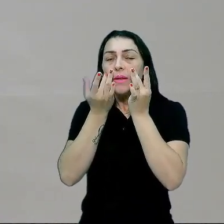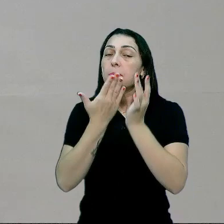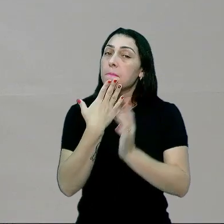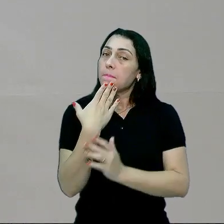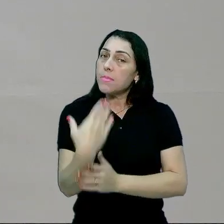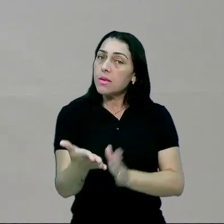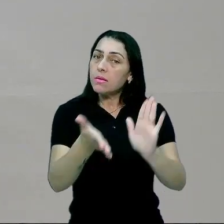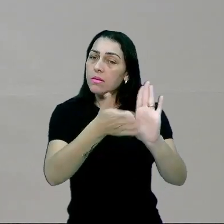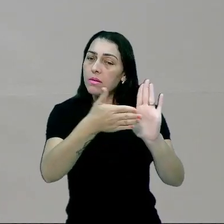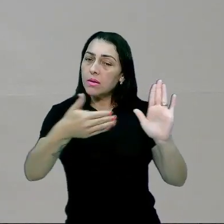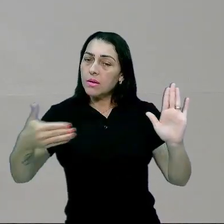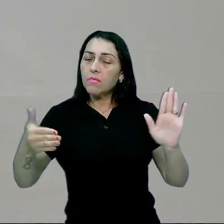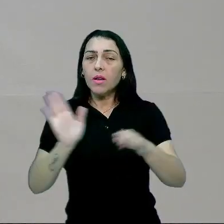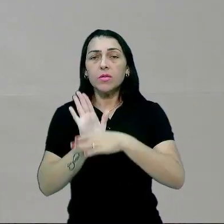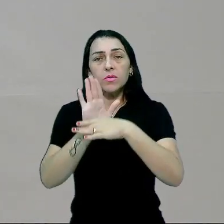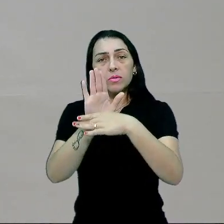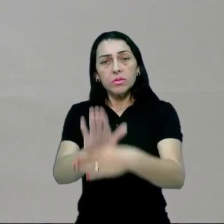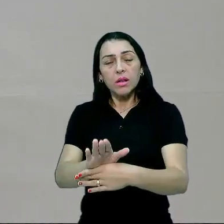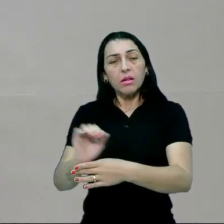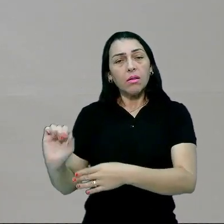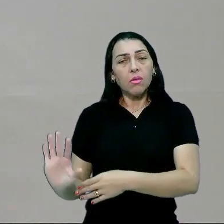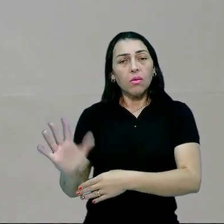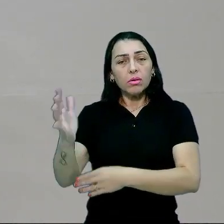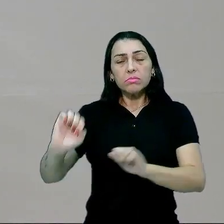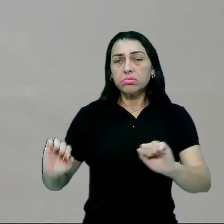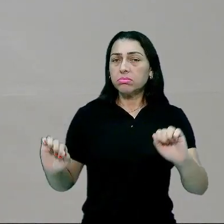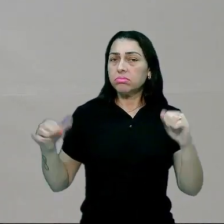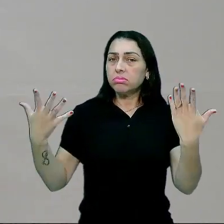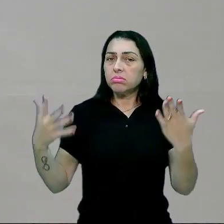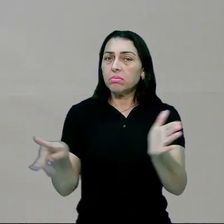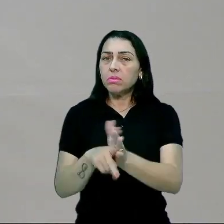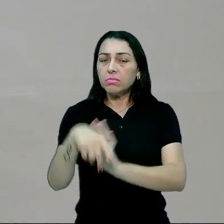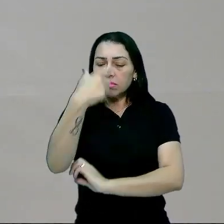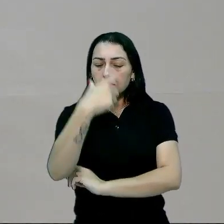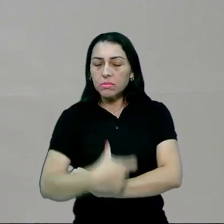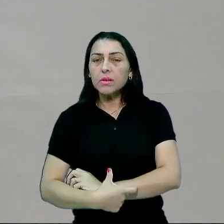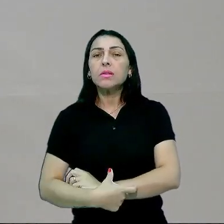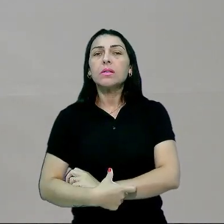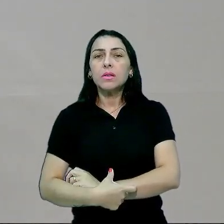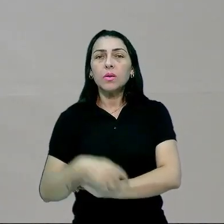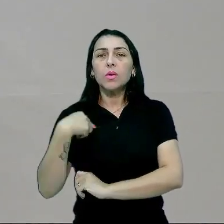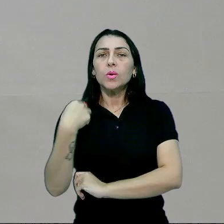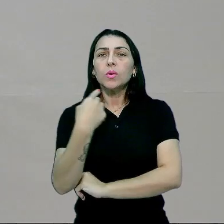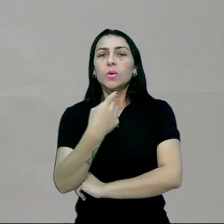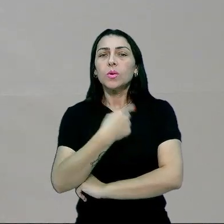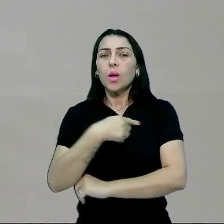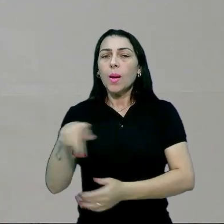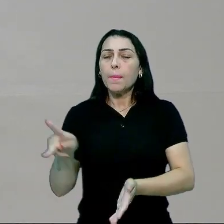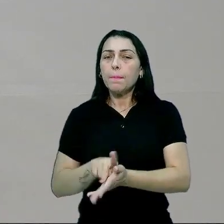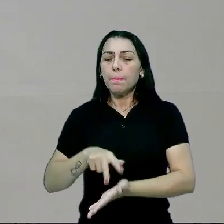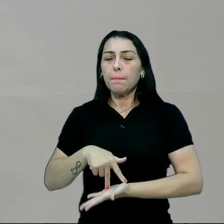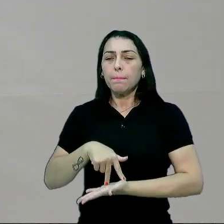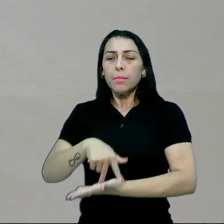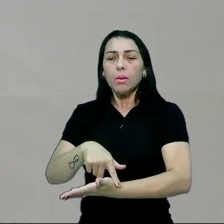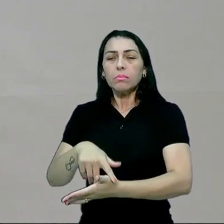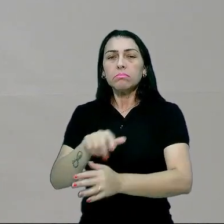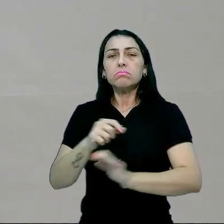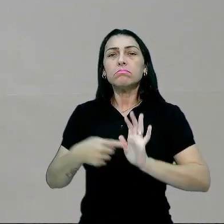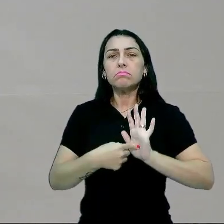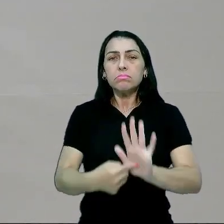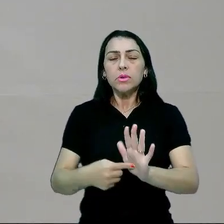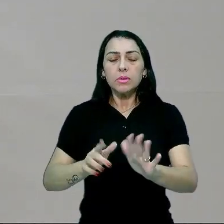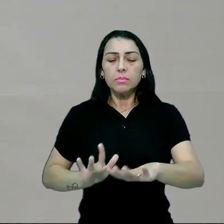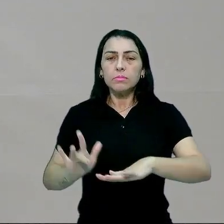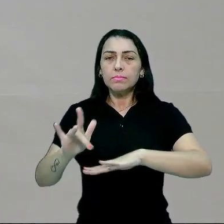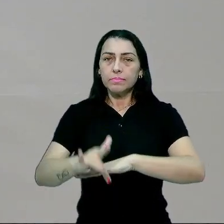apelo estético vem ajudando a promover o espetáculo do eu, onde a gente se divulga as nossas imagens aí pelas